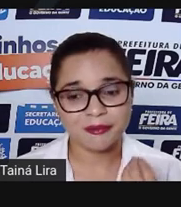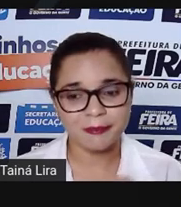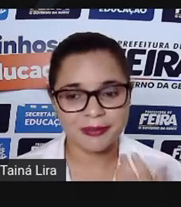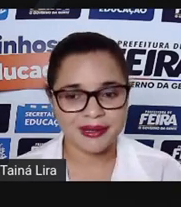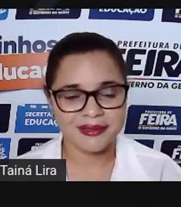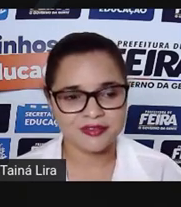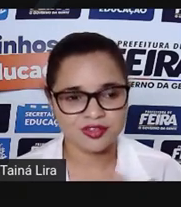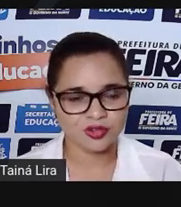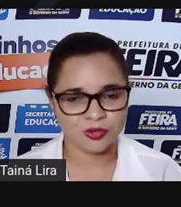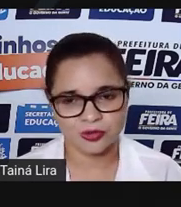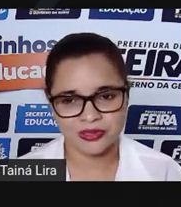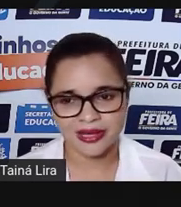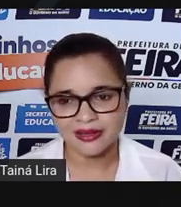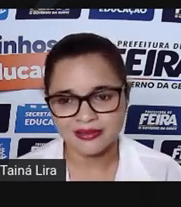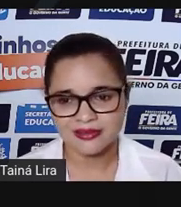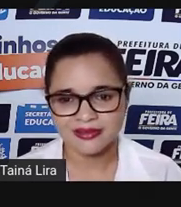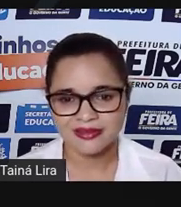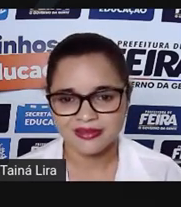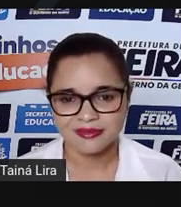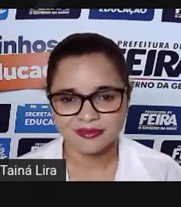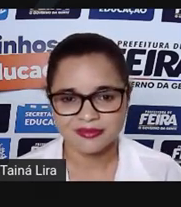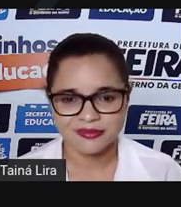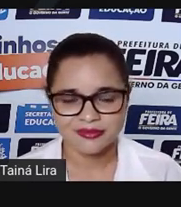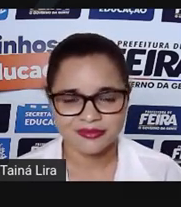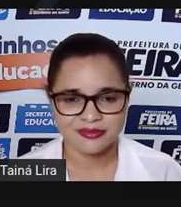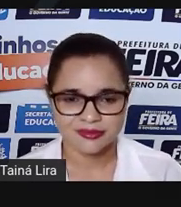para comprar esse jogo, tá?